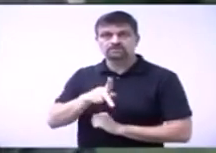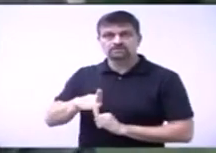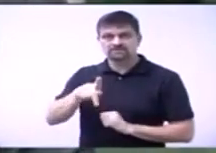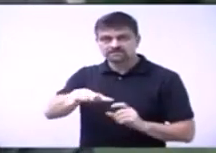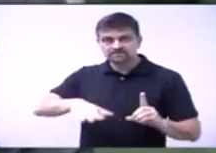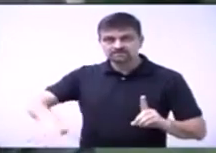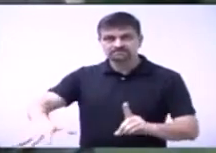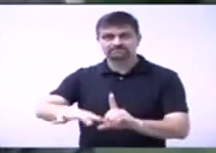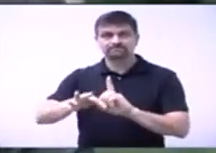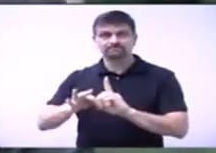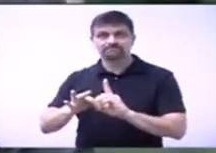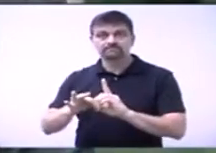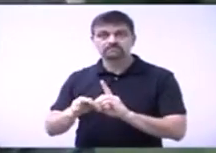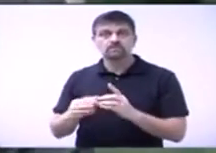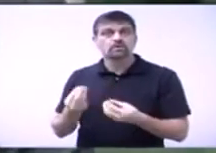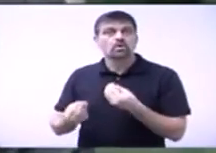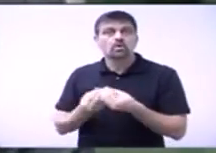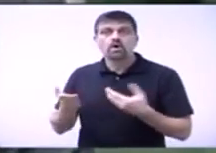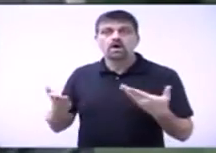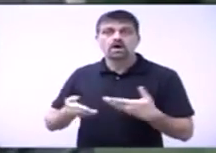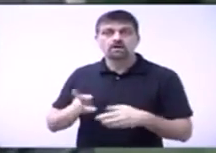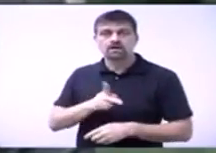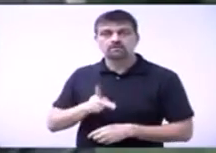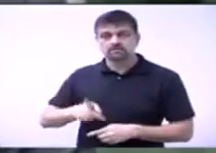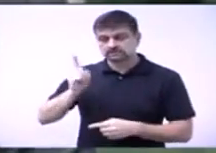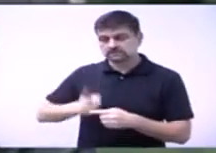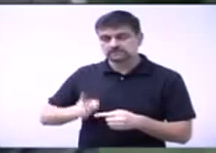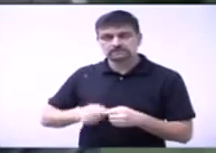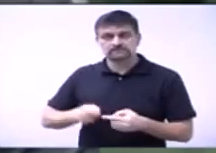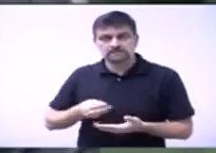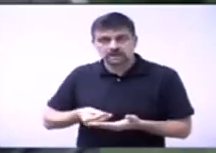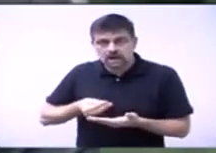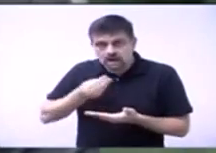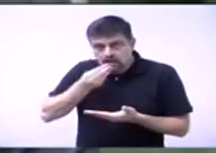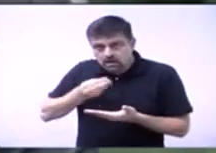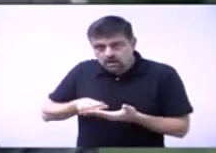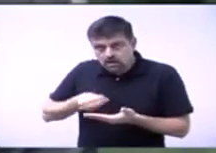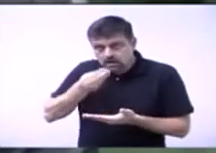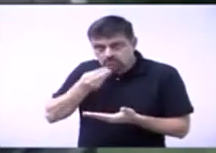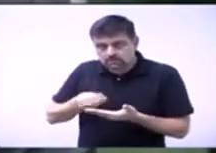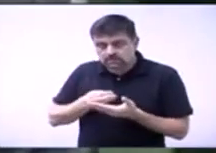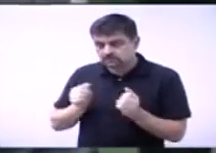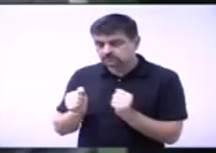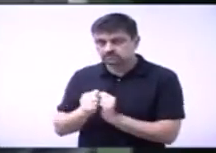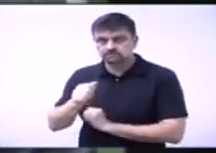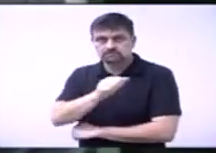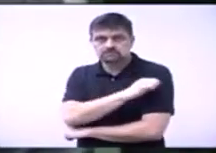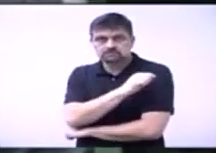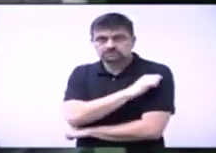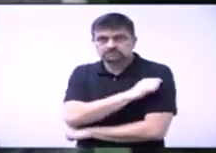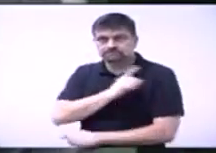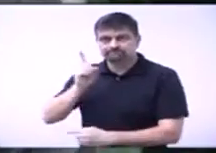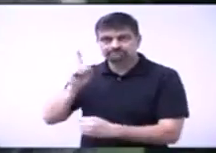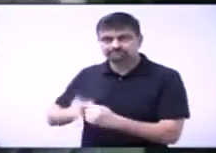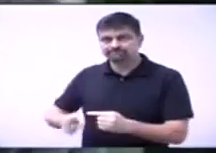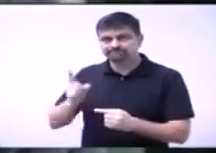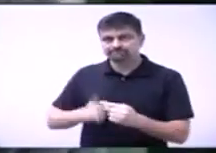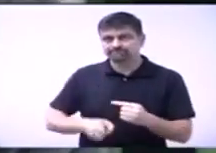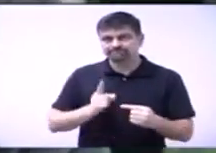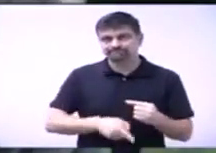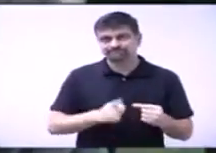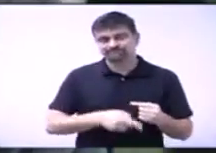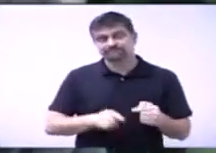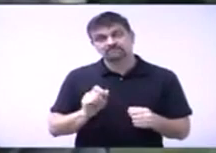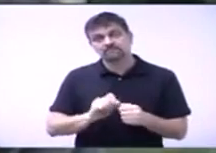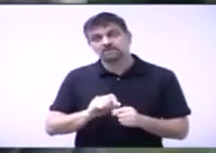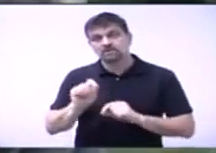E essa proibição das professoras de se alimentarem junto com as crianças está impedindo, né, pode comprometer aí,